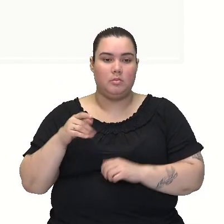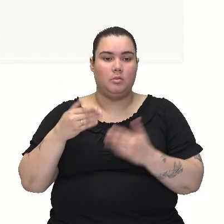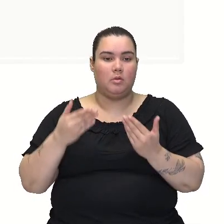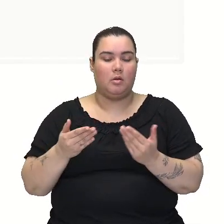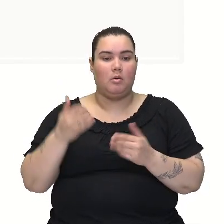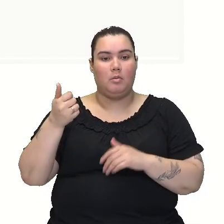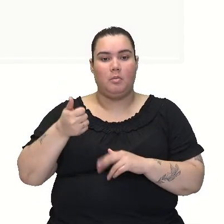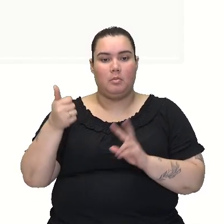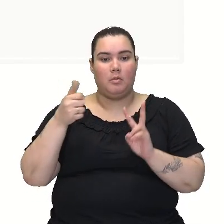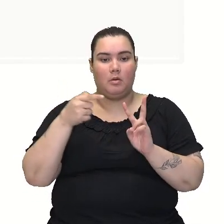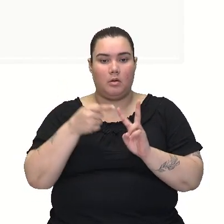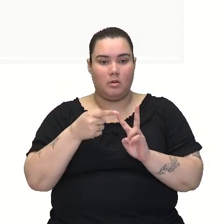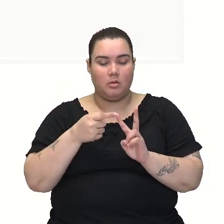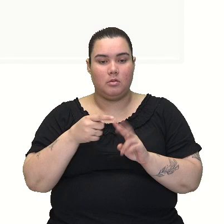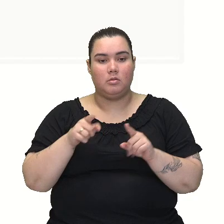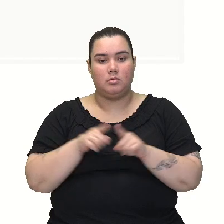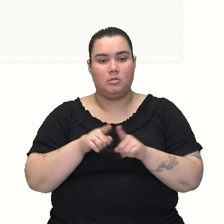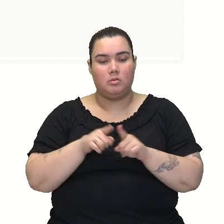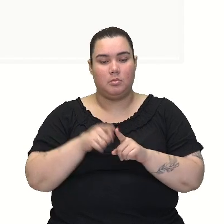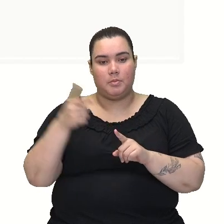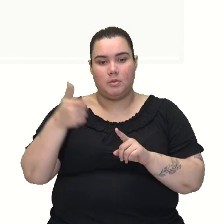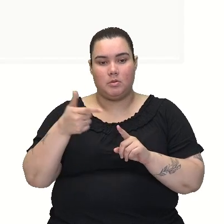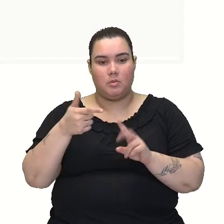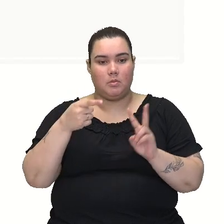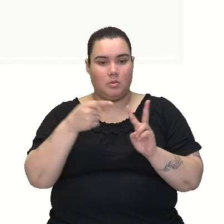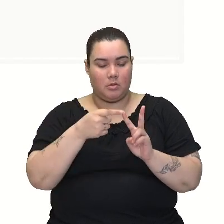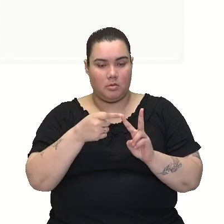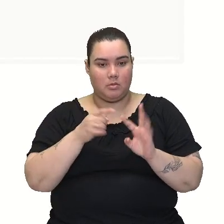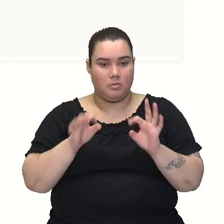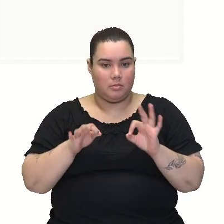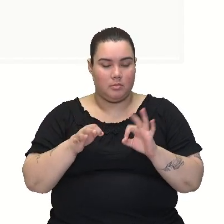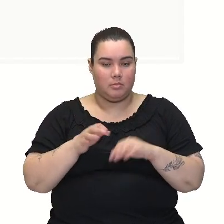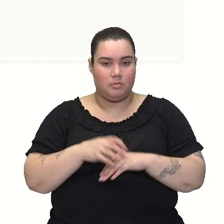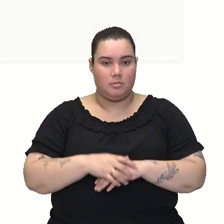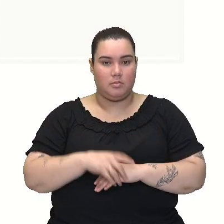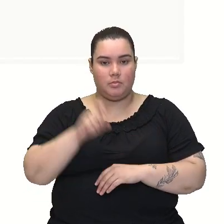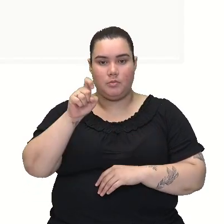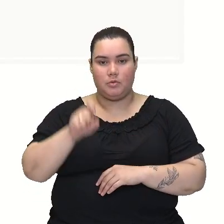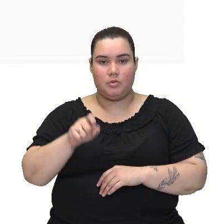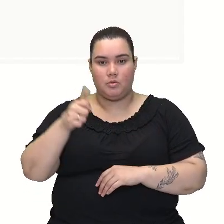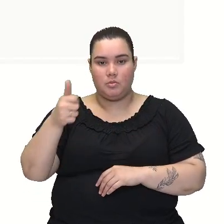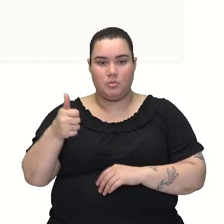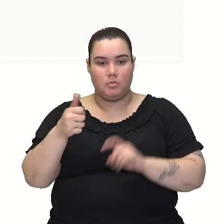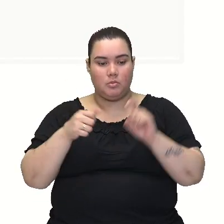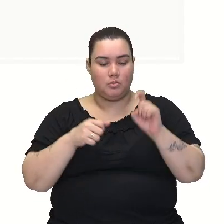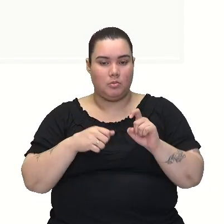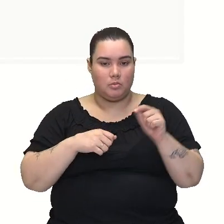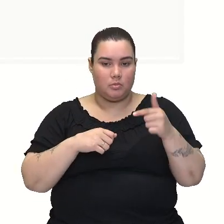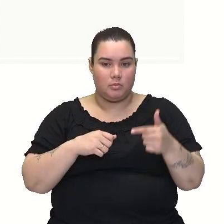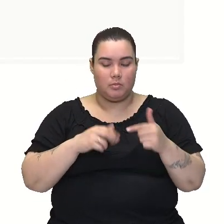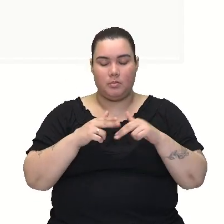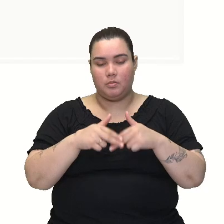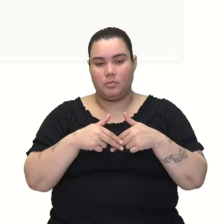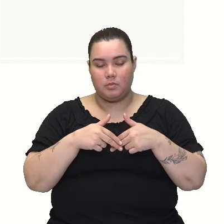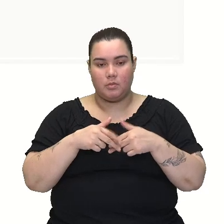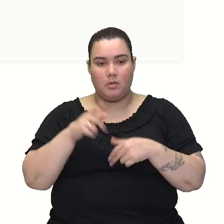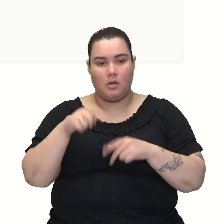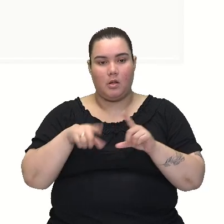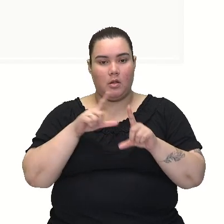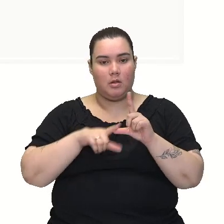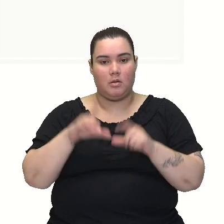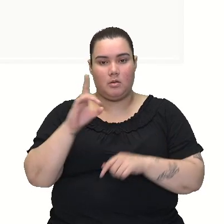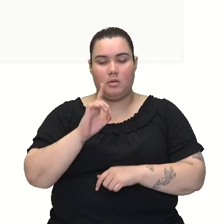primeira raiz e aqui está a segunda raiz. x1 e x2. Portanto, letra